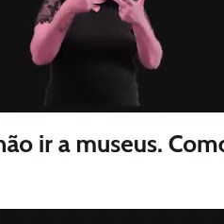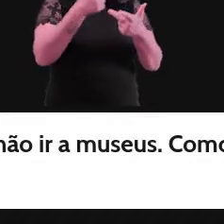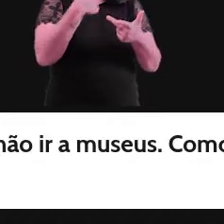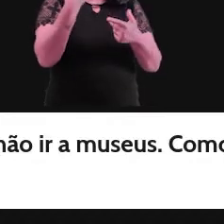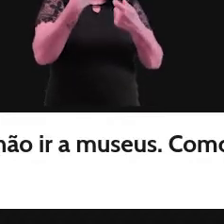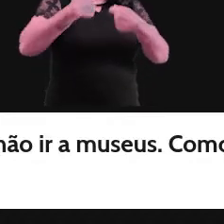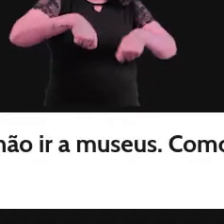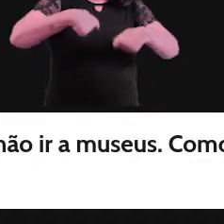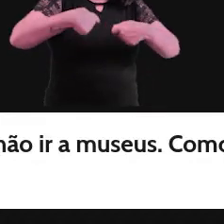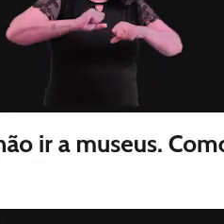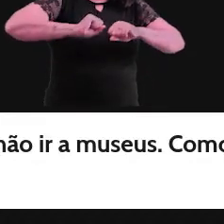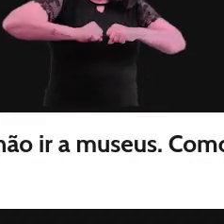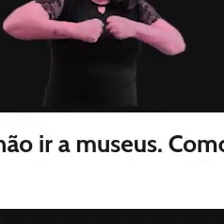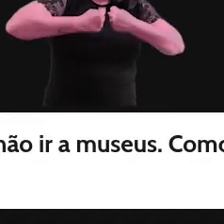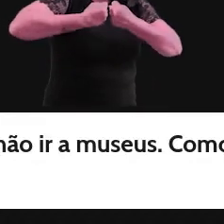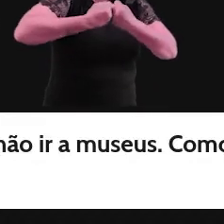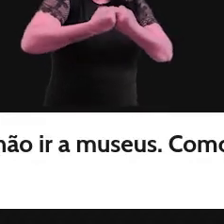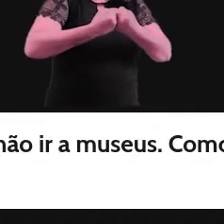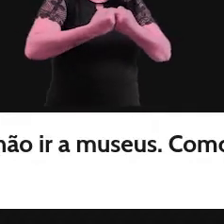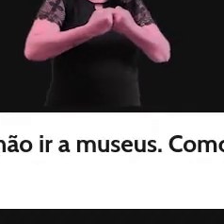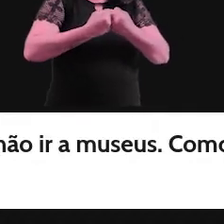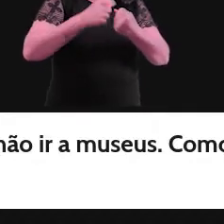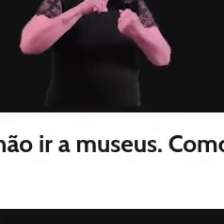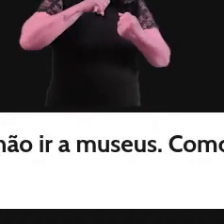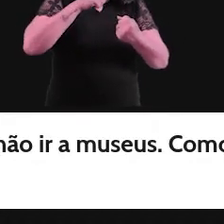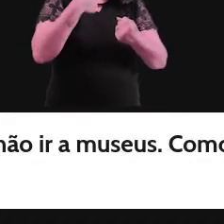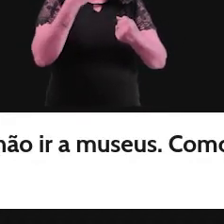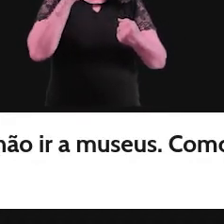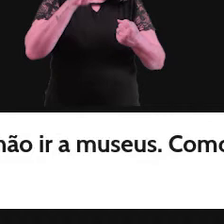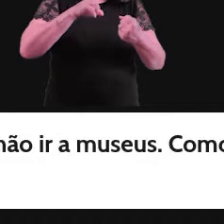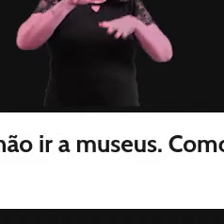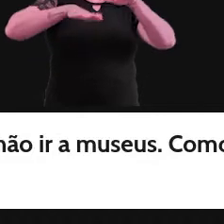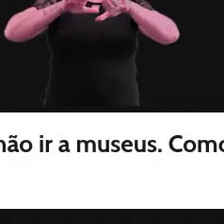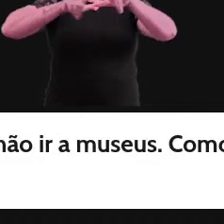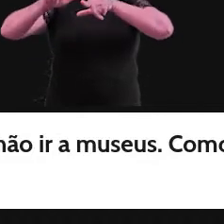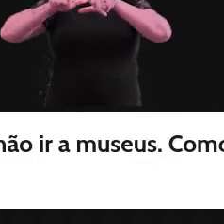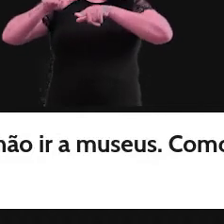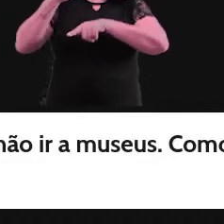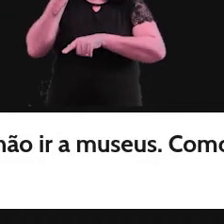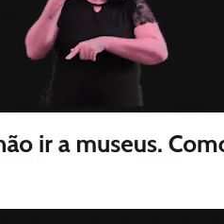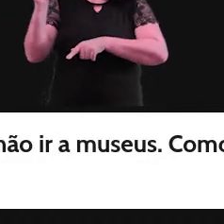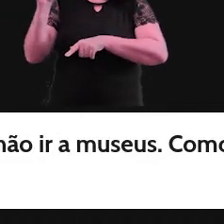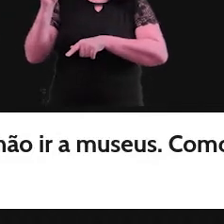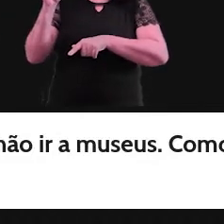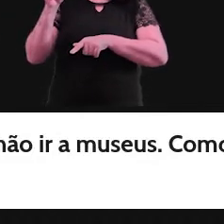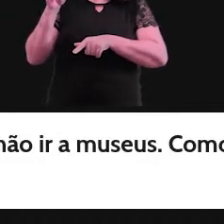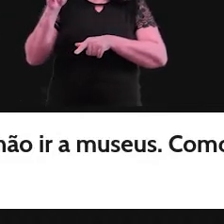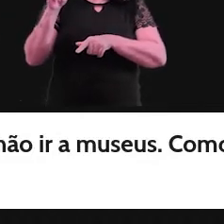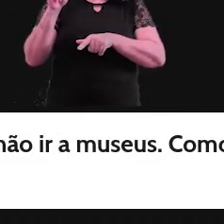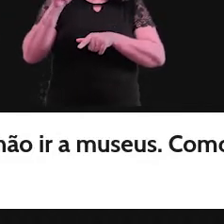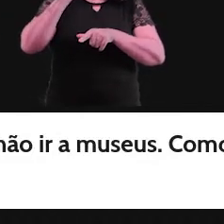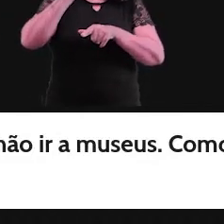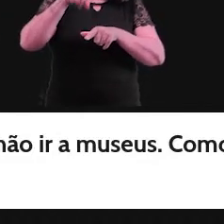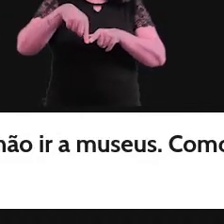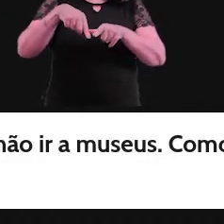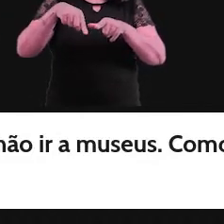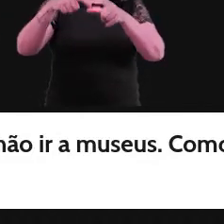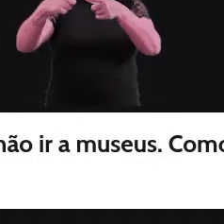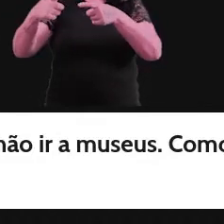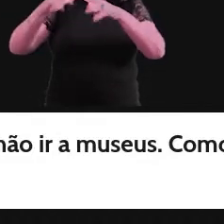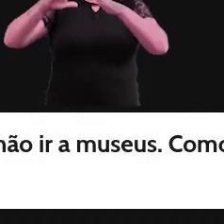que a gente precisa enfrentar, e a gente tem notado que alguns trabalhos, por exemplo, de visitação por meio das